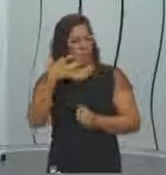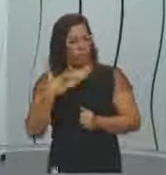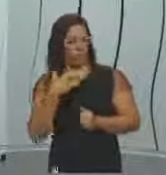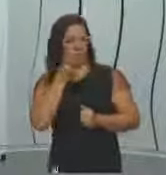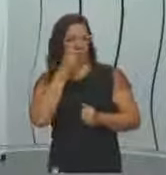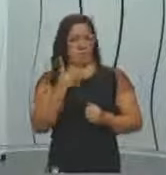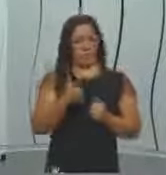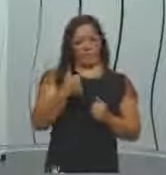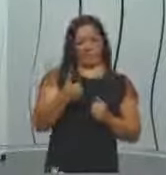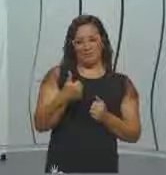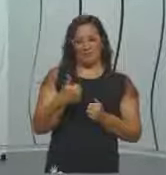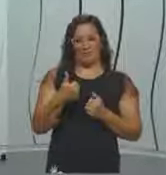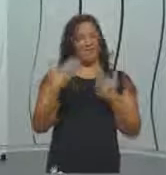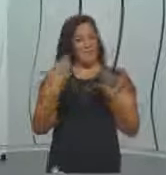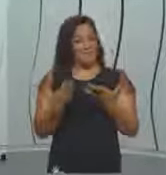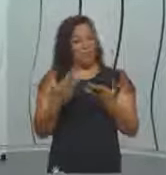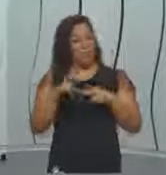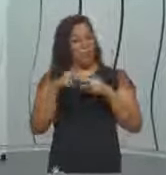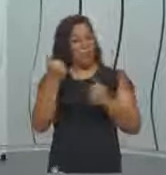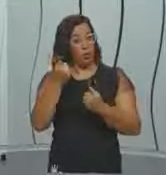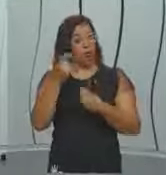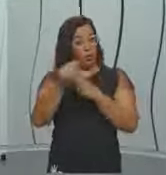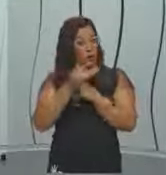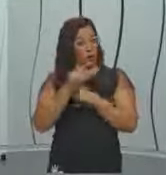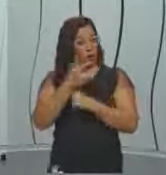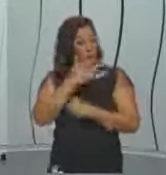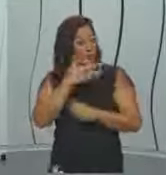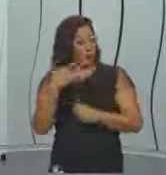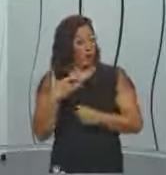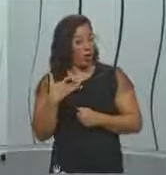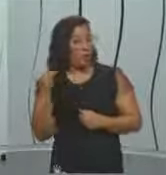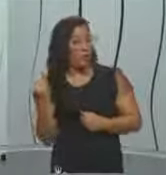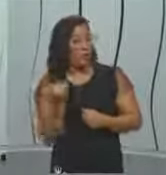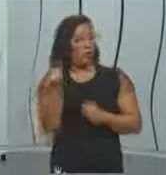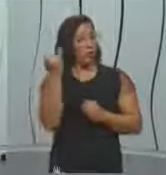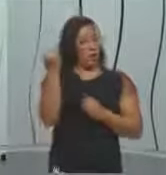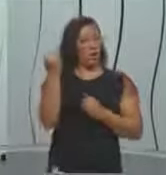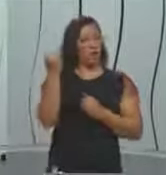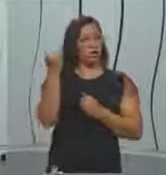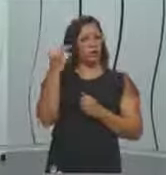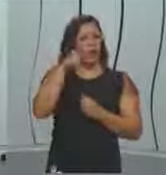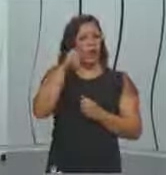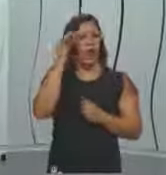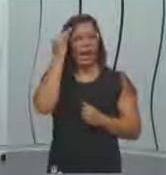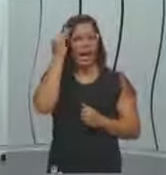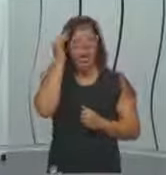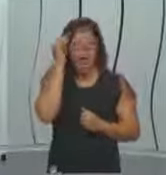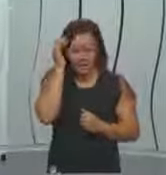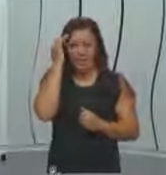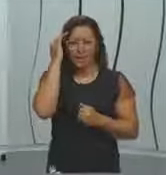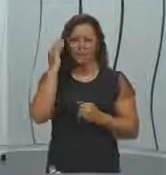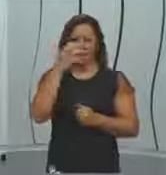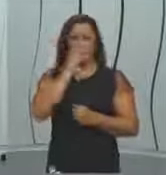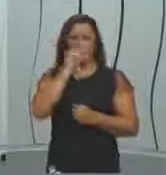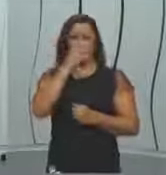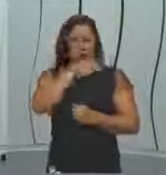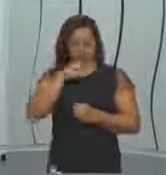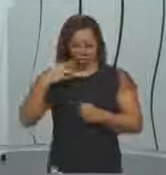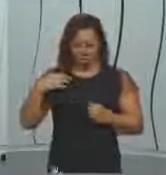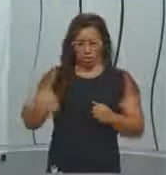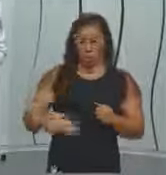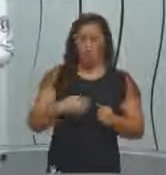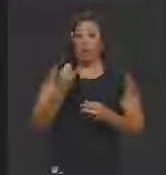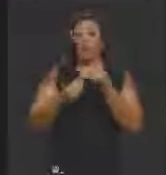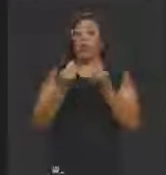bem. Por isso é necessário cuidar da saúde, é necessário a gente compreender a função desses sistemas no nosso